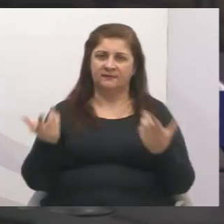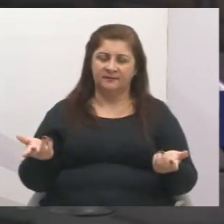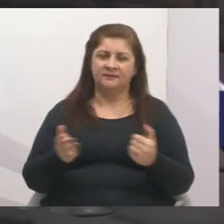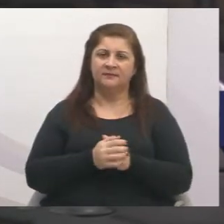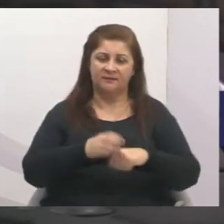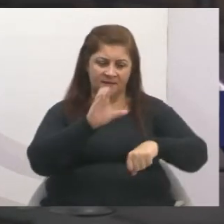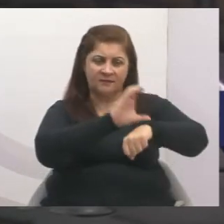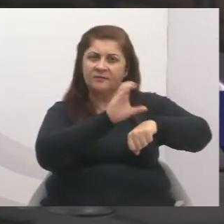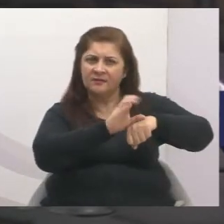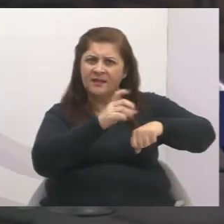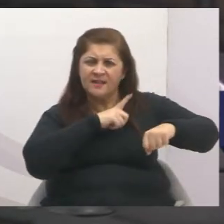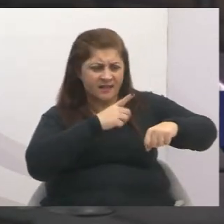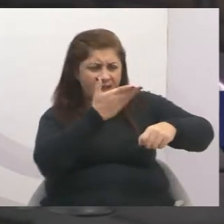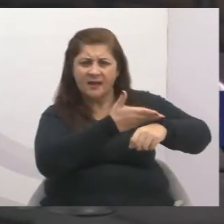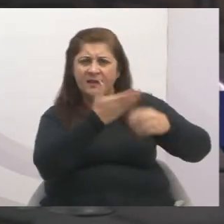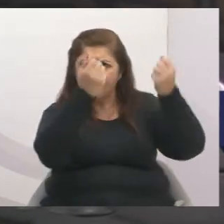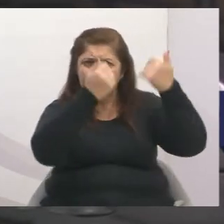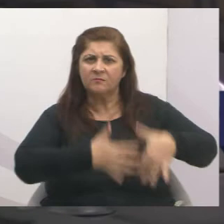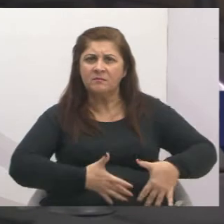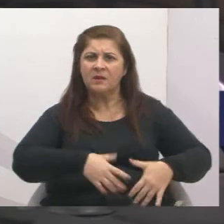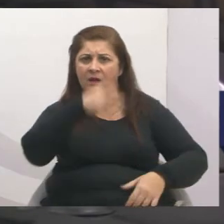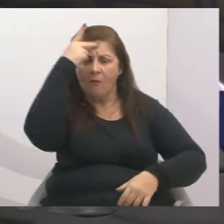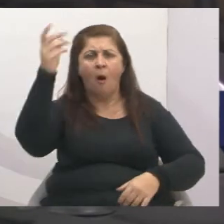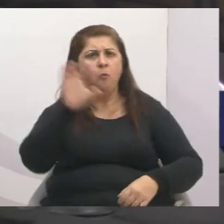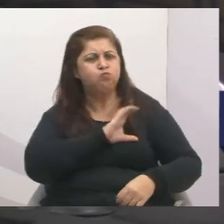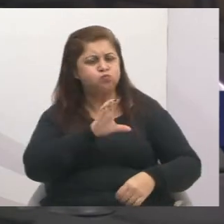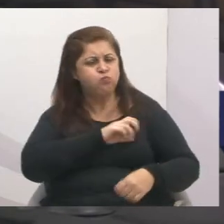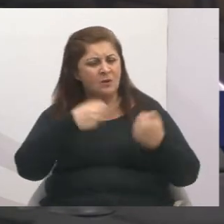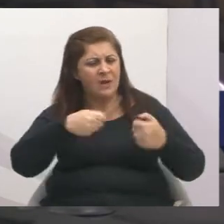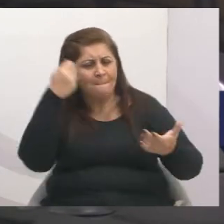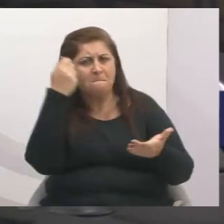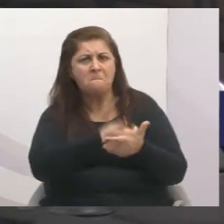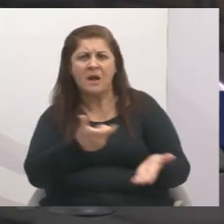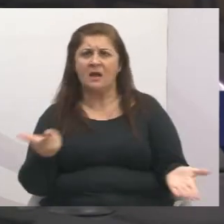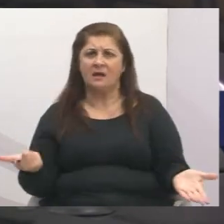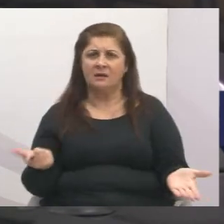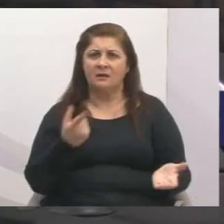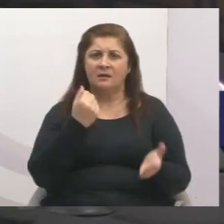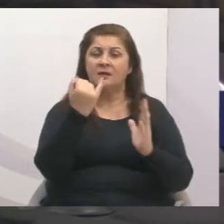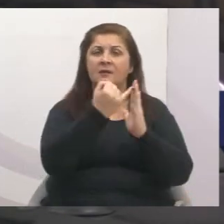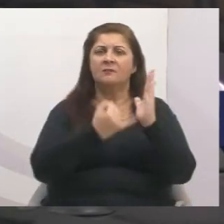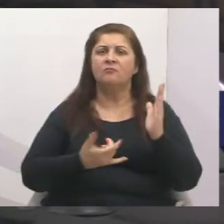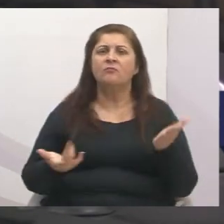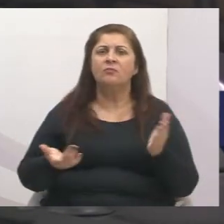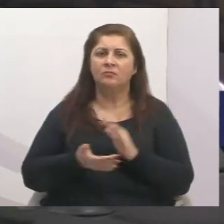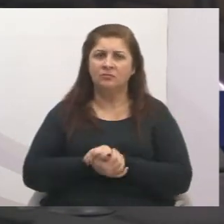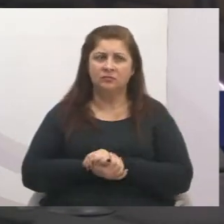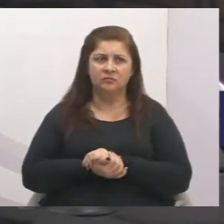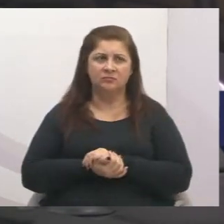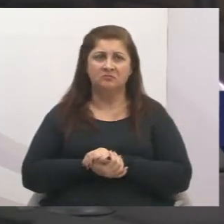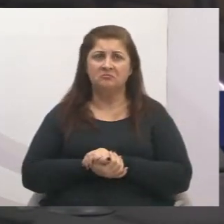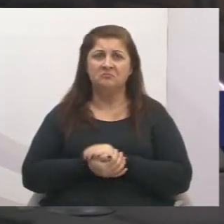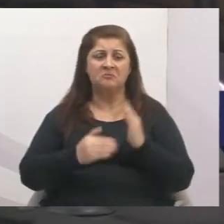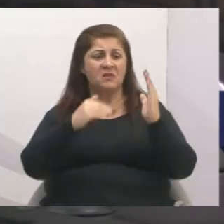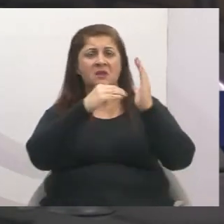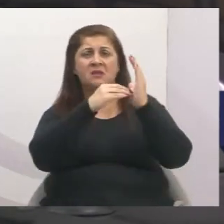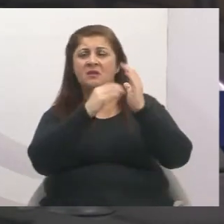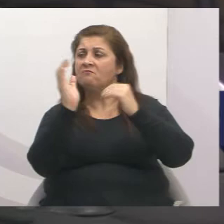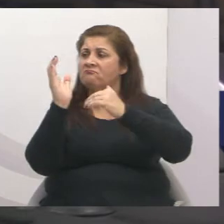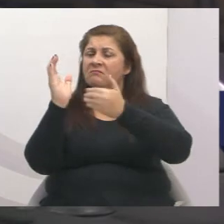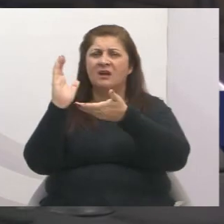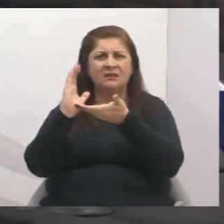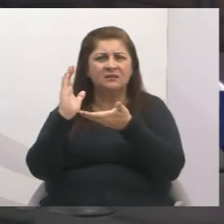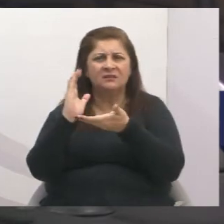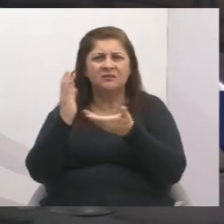Constituição não foi regulamentada nos impostos sobre grande fortuna. Faltou tempo para os nobres deputados e senadores aprovarem